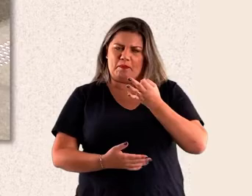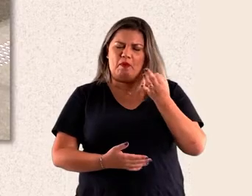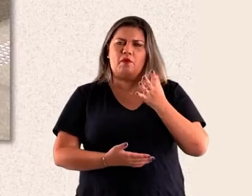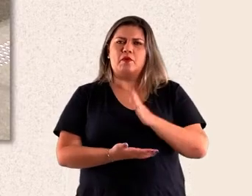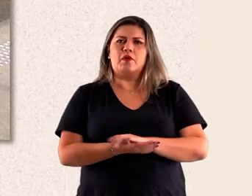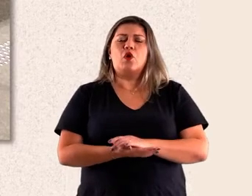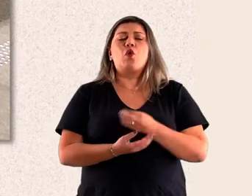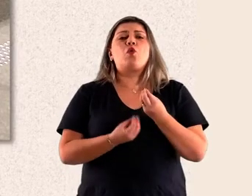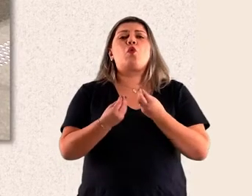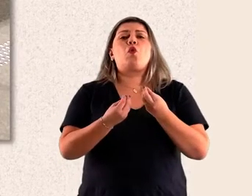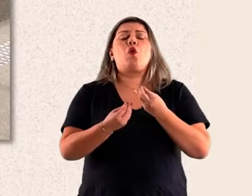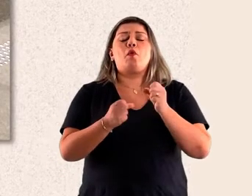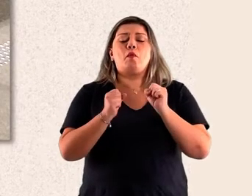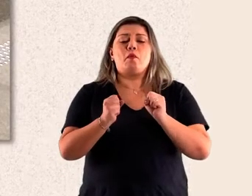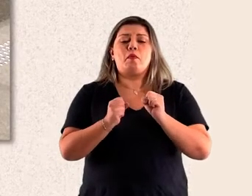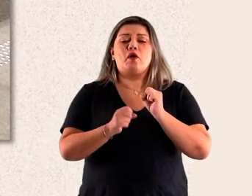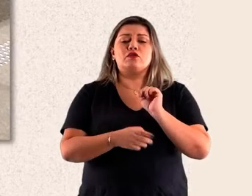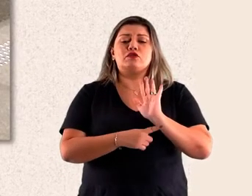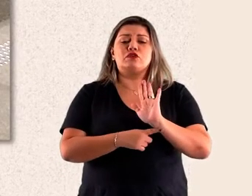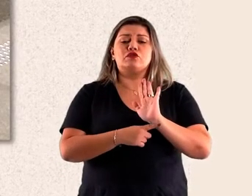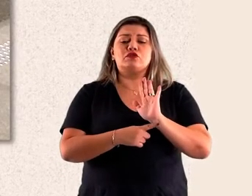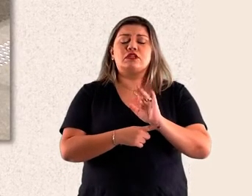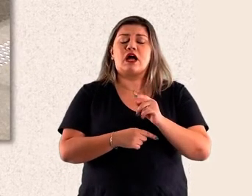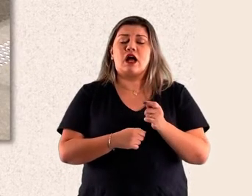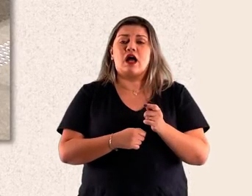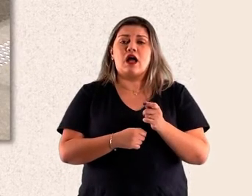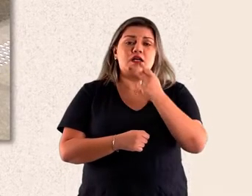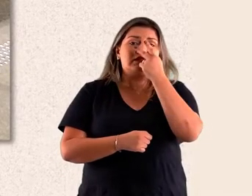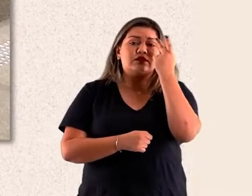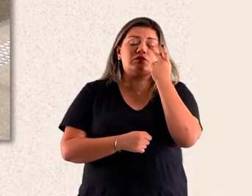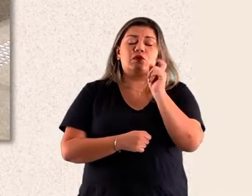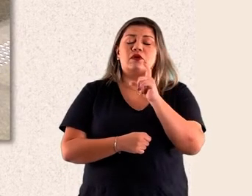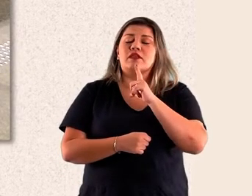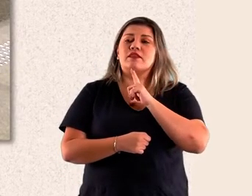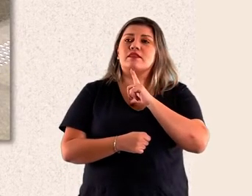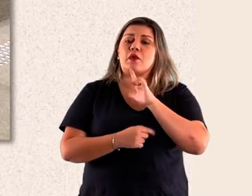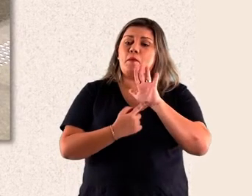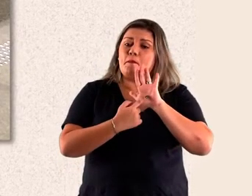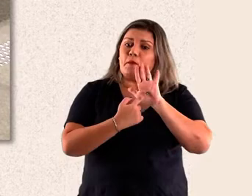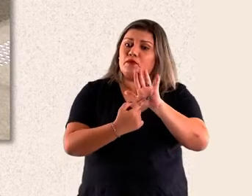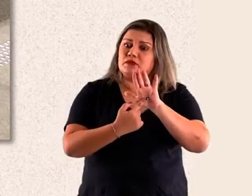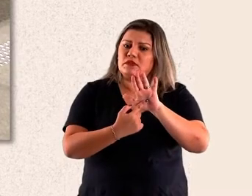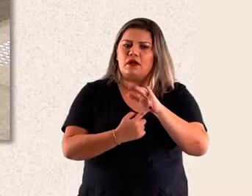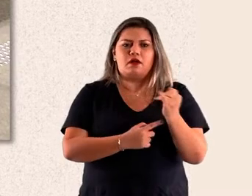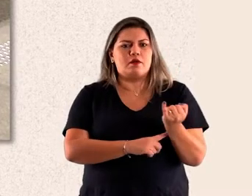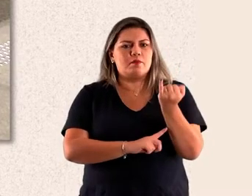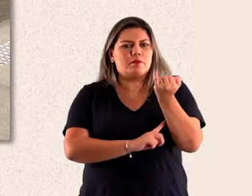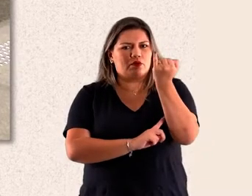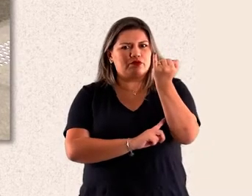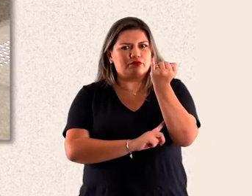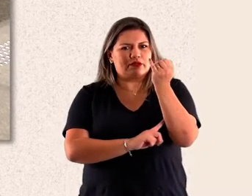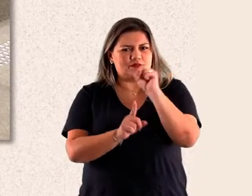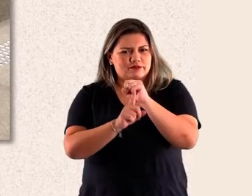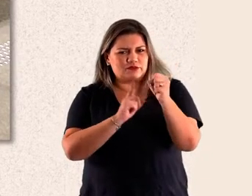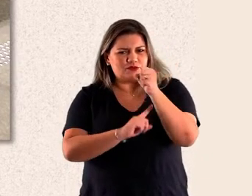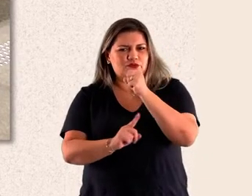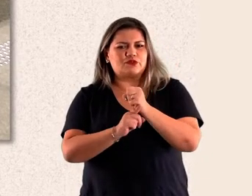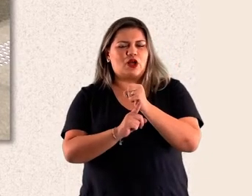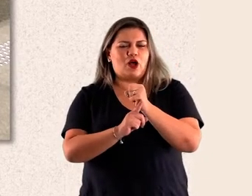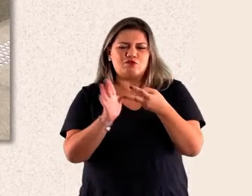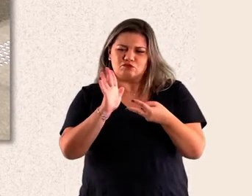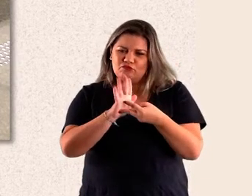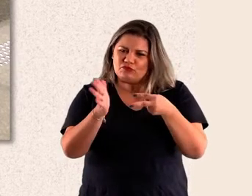essas pessoas a haver essa essa era a importância Qual o